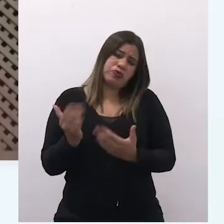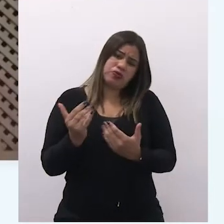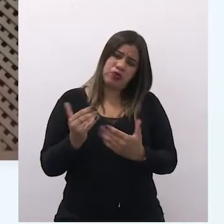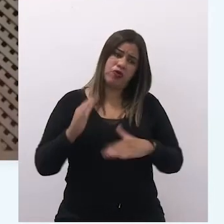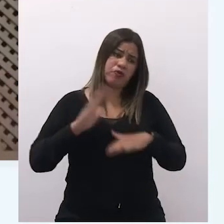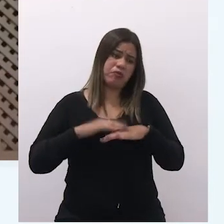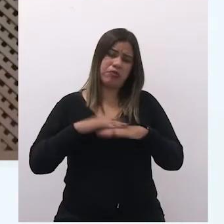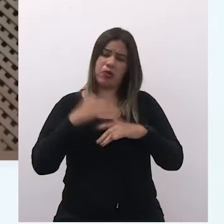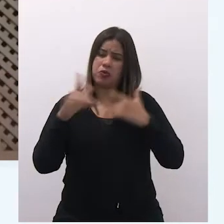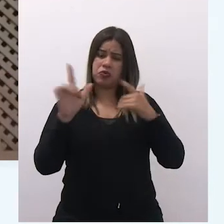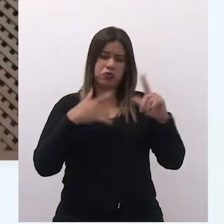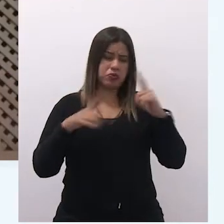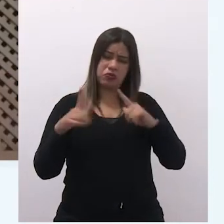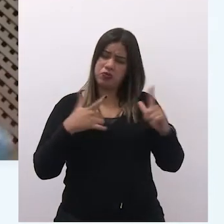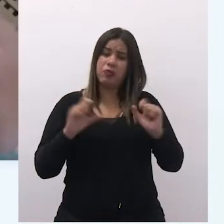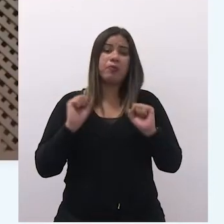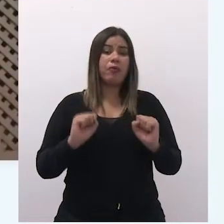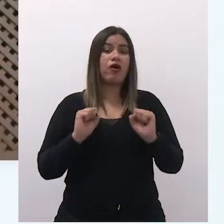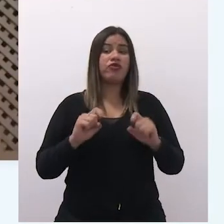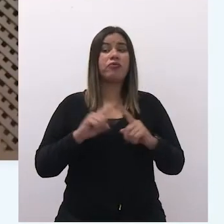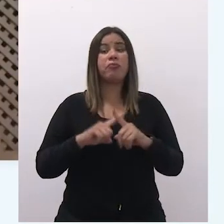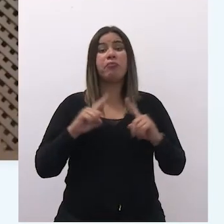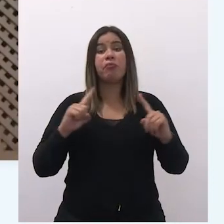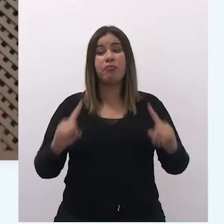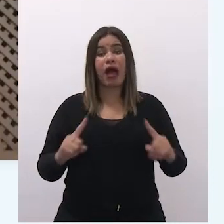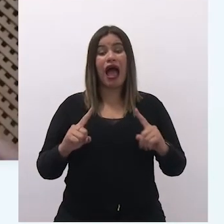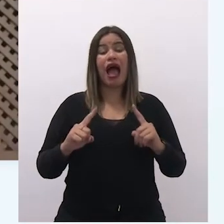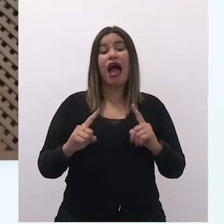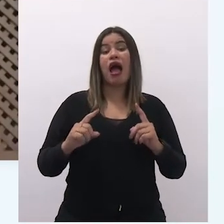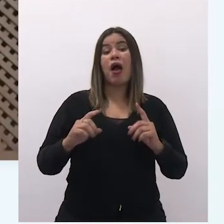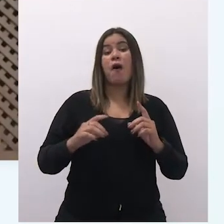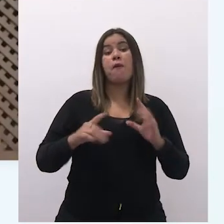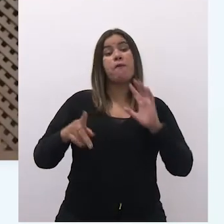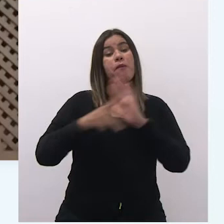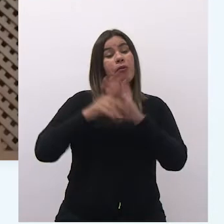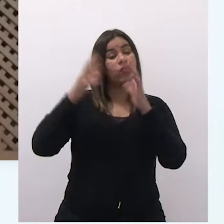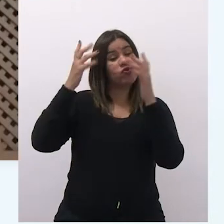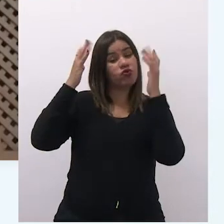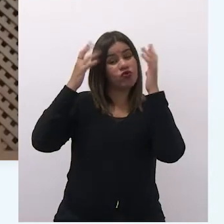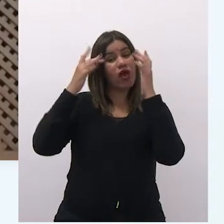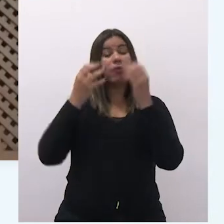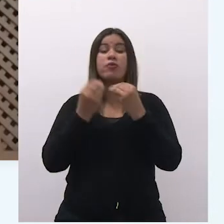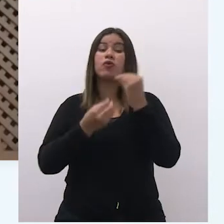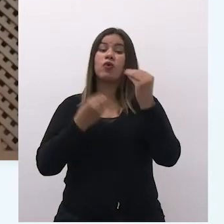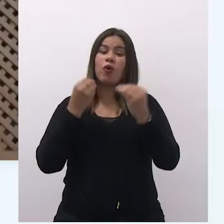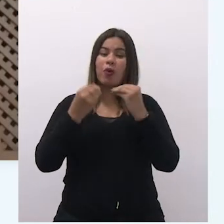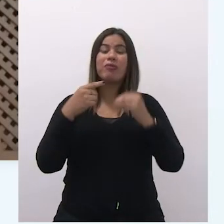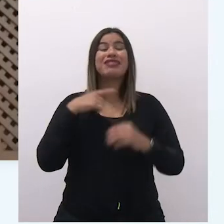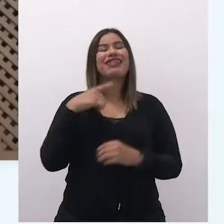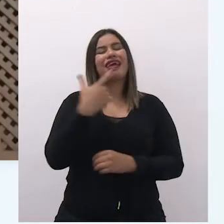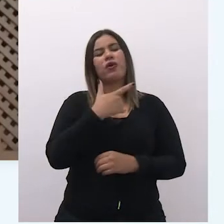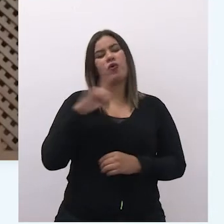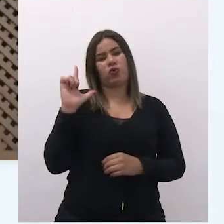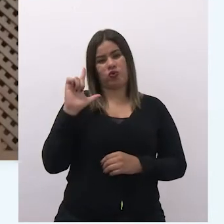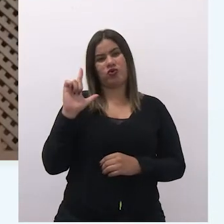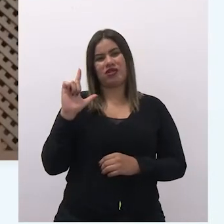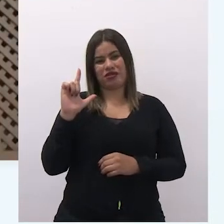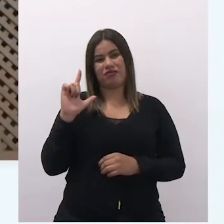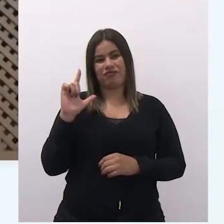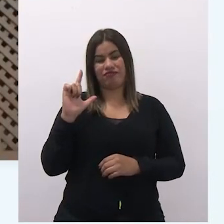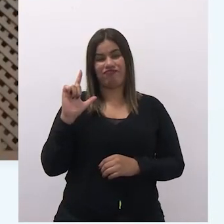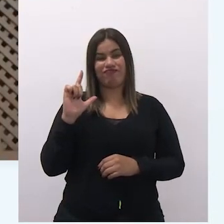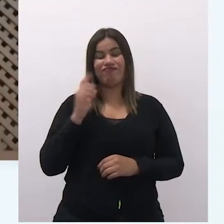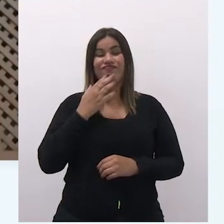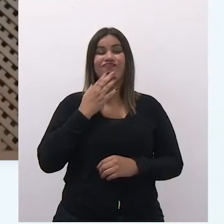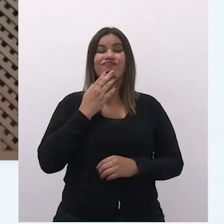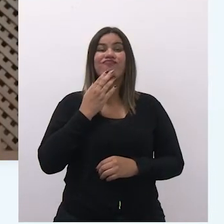fazendo tudo isso, né? Mas do ponto de vista cerebral, a gente tem uma outra questão que é muito importante,